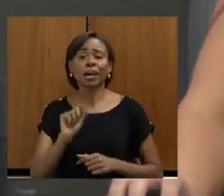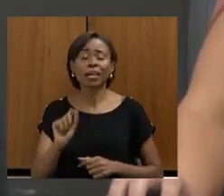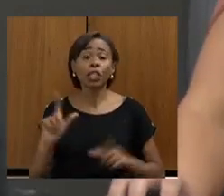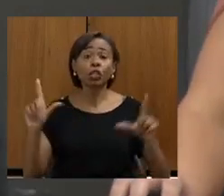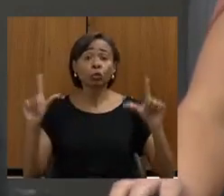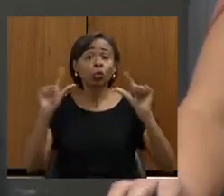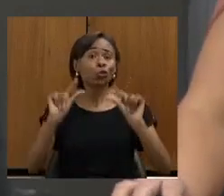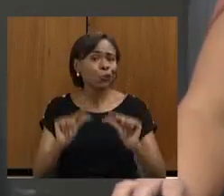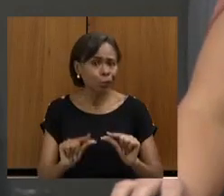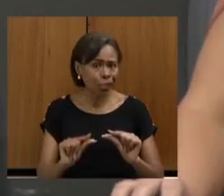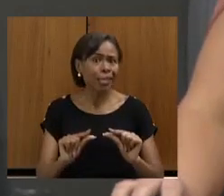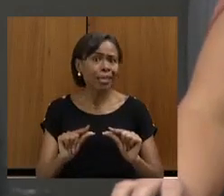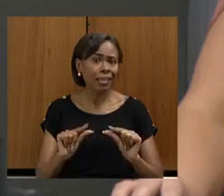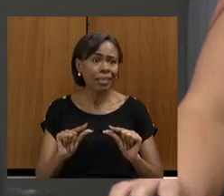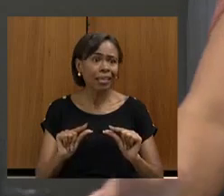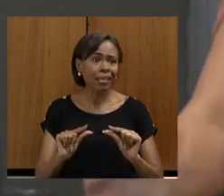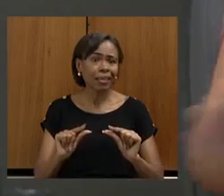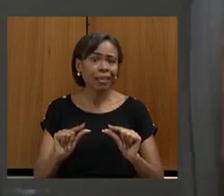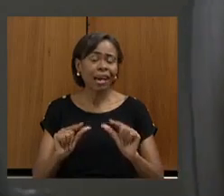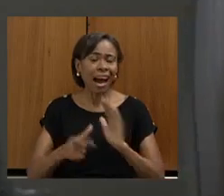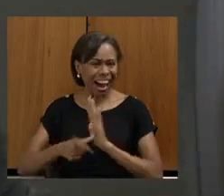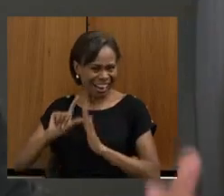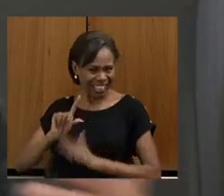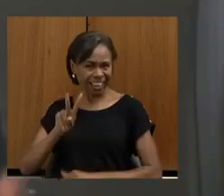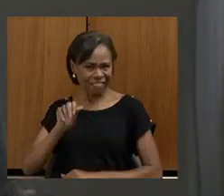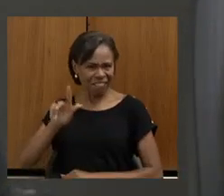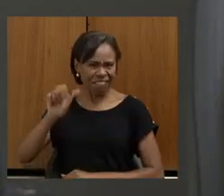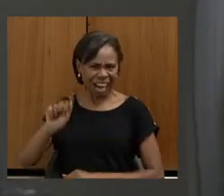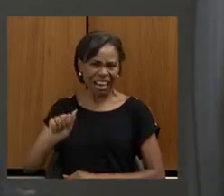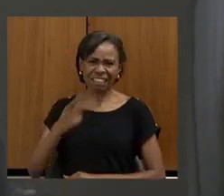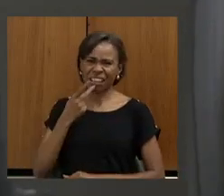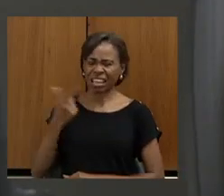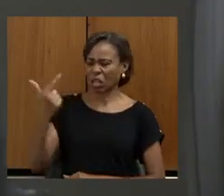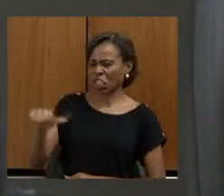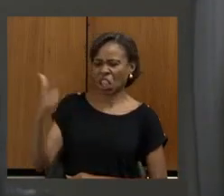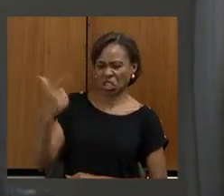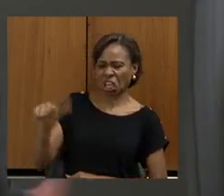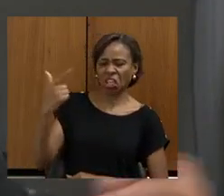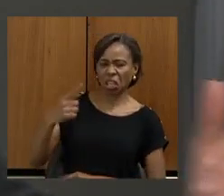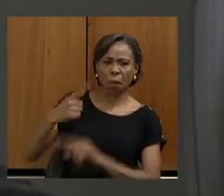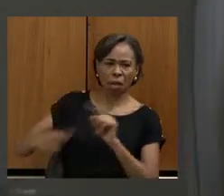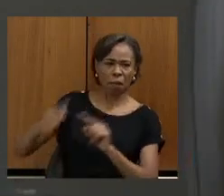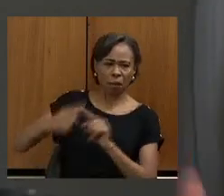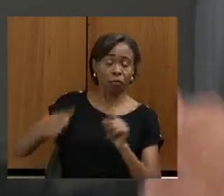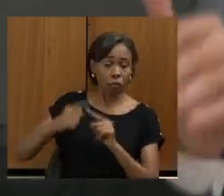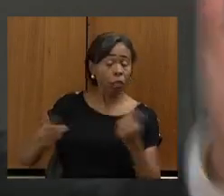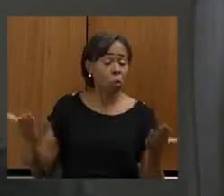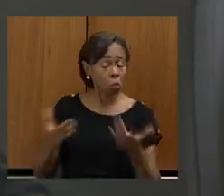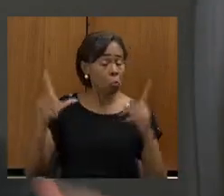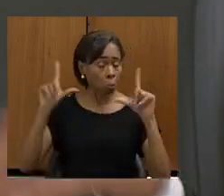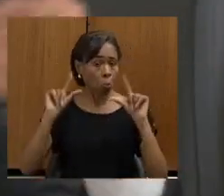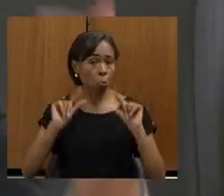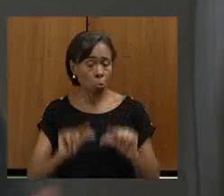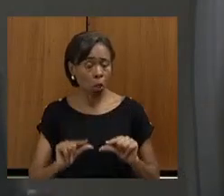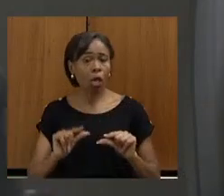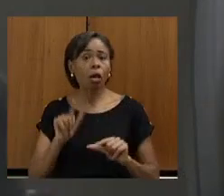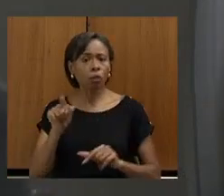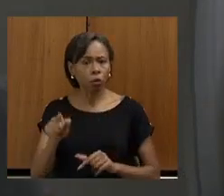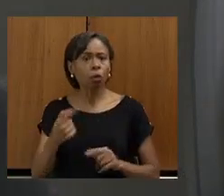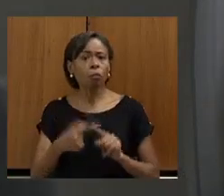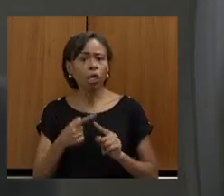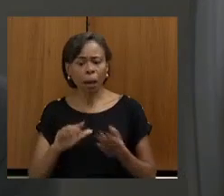acontecia com a negativa de vagas. Então, entrou todo o processo judicial, Ministério Público, a Polícia Civil, uma